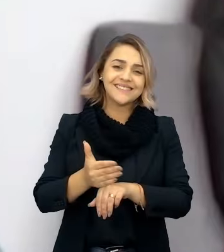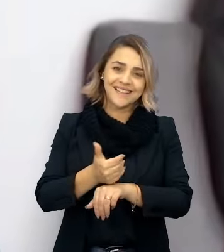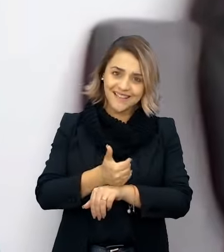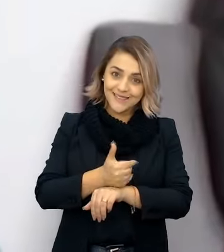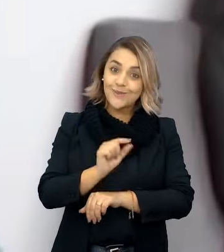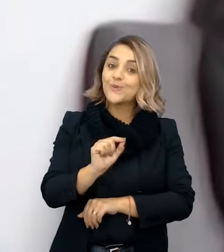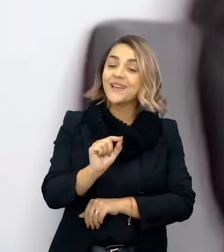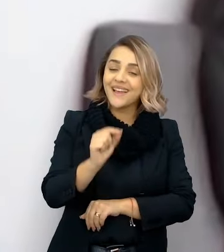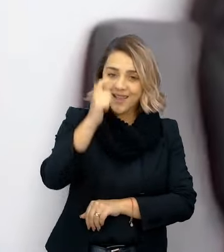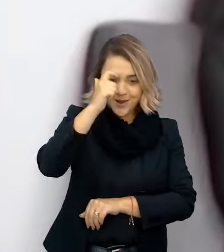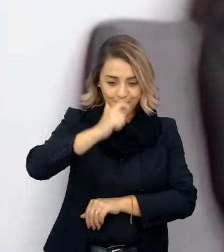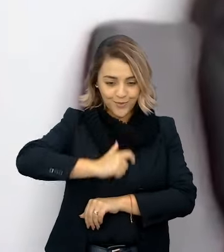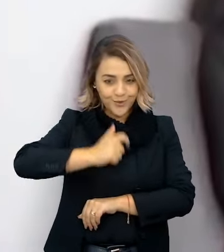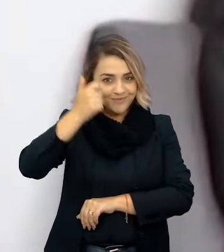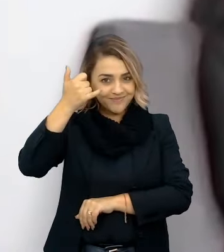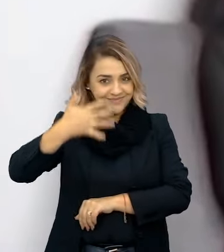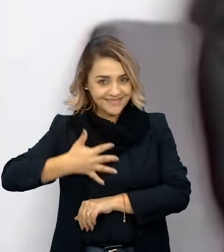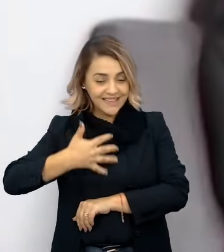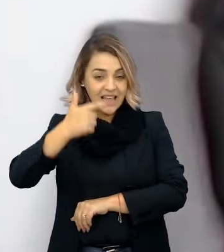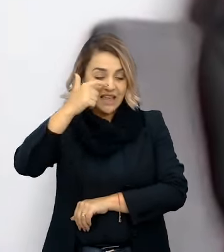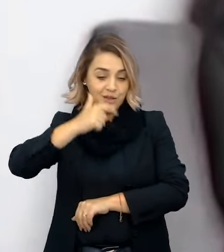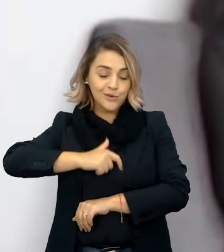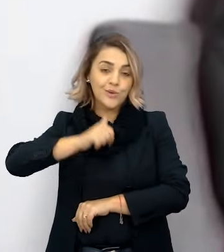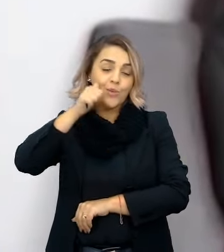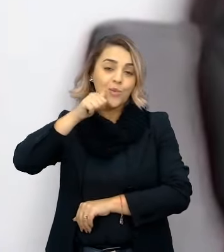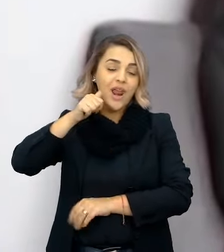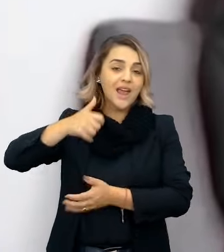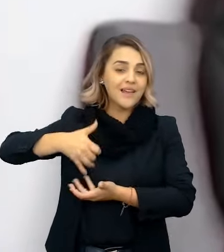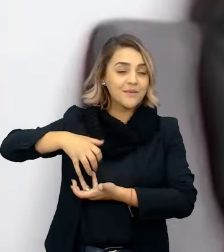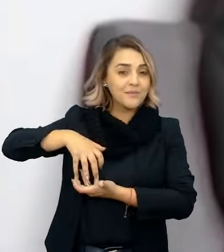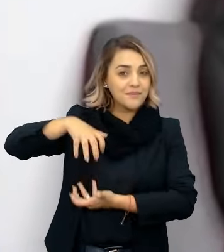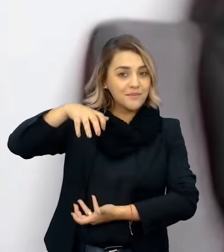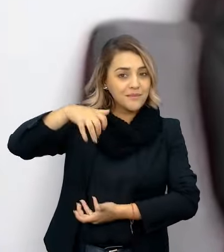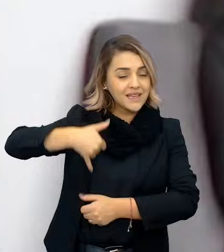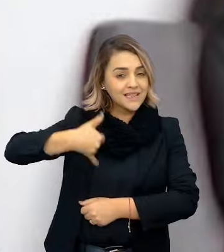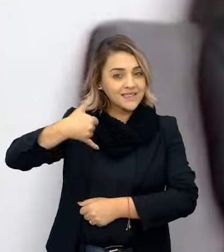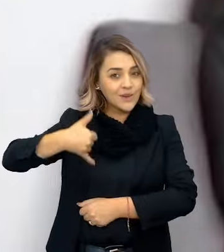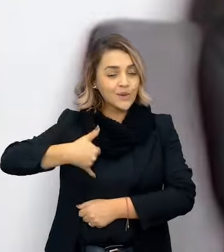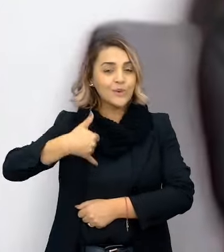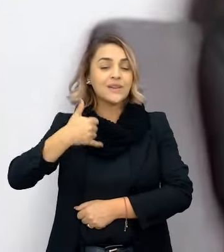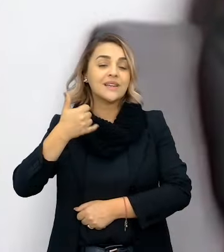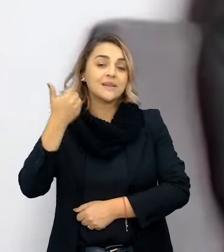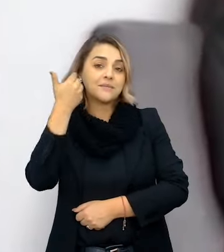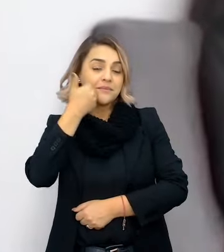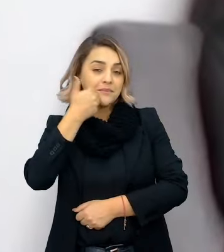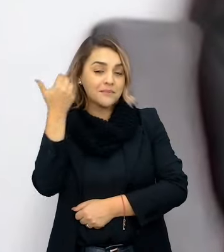bom? Eu sou uma senhora de 63 anos, branca, tenho